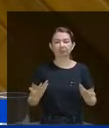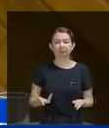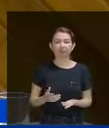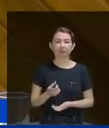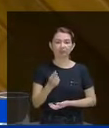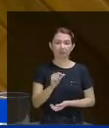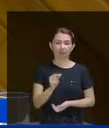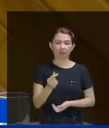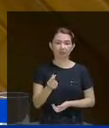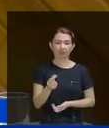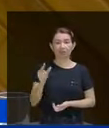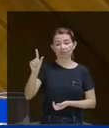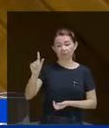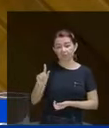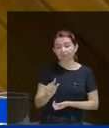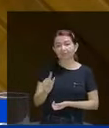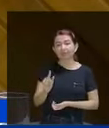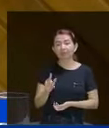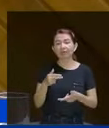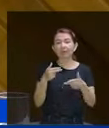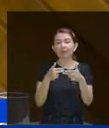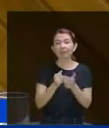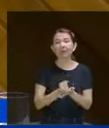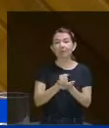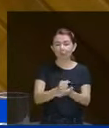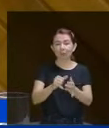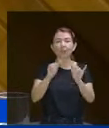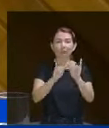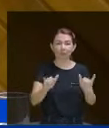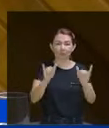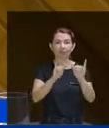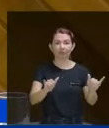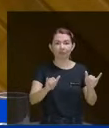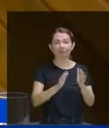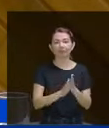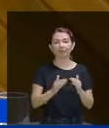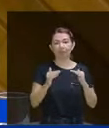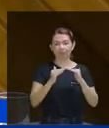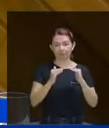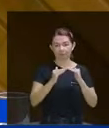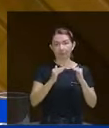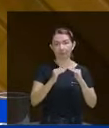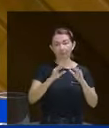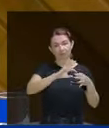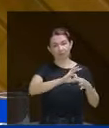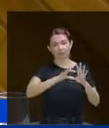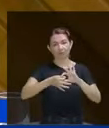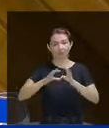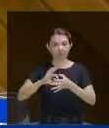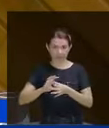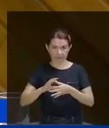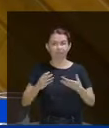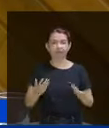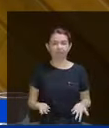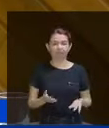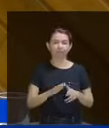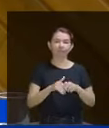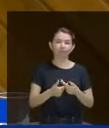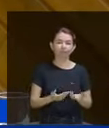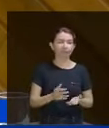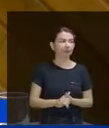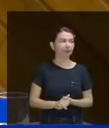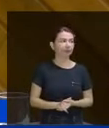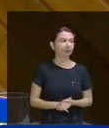recursos financeiros para custear a campanha, deve ser entendido condizente dentro desse contexto. Portanto,